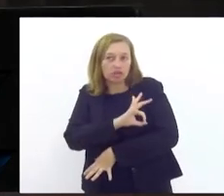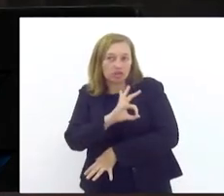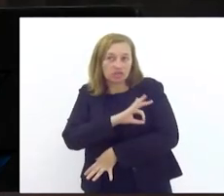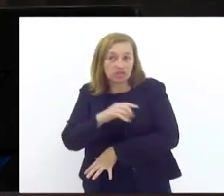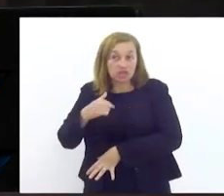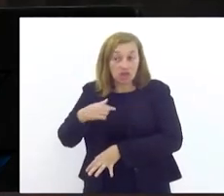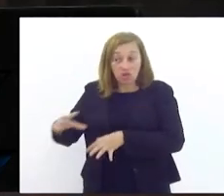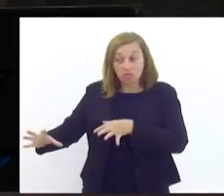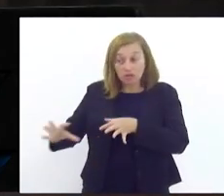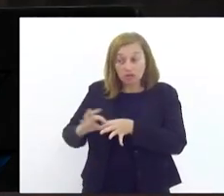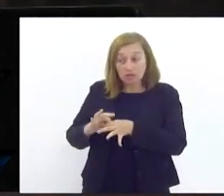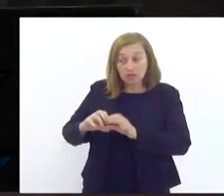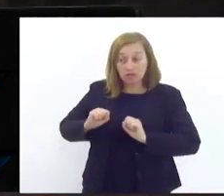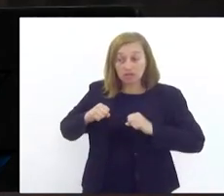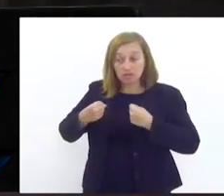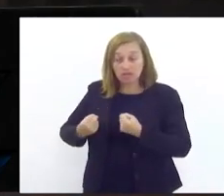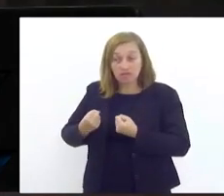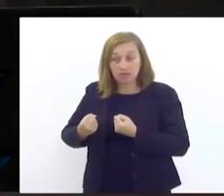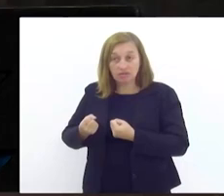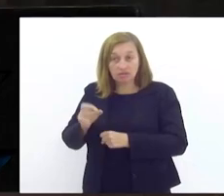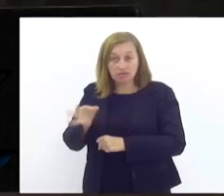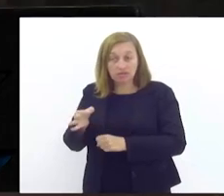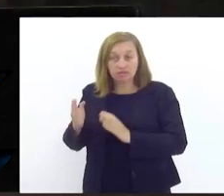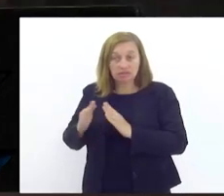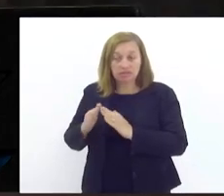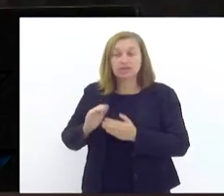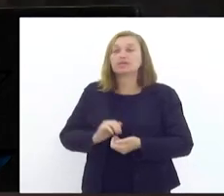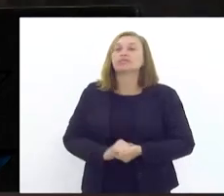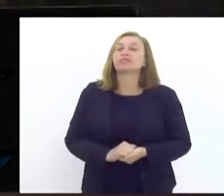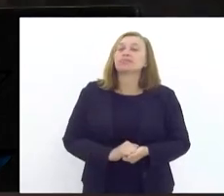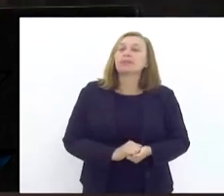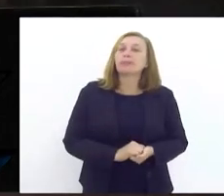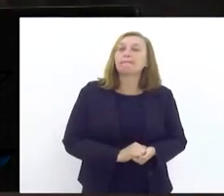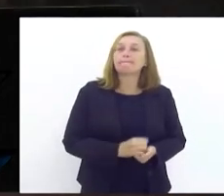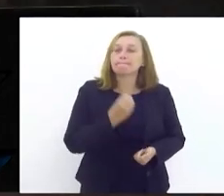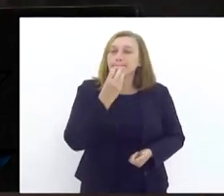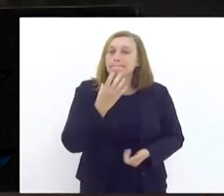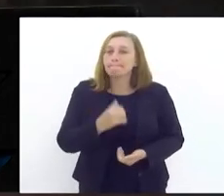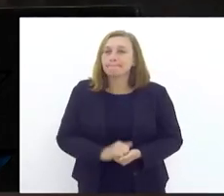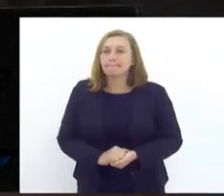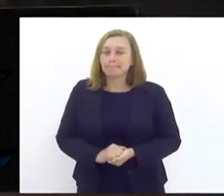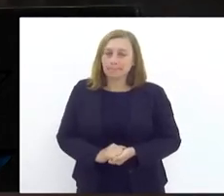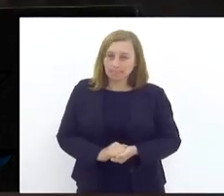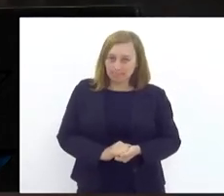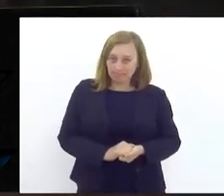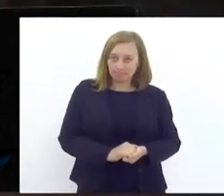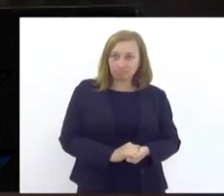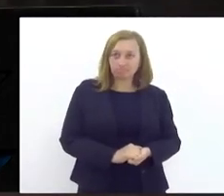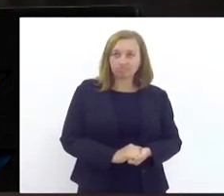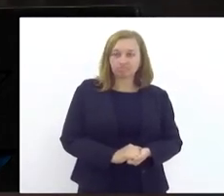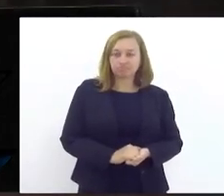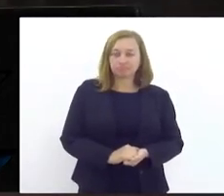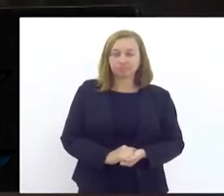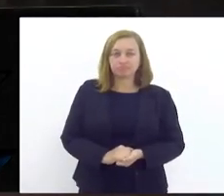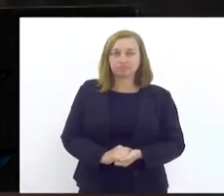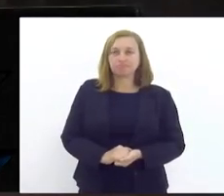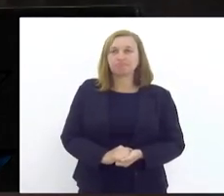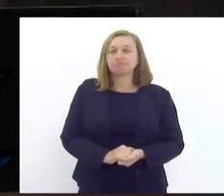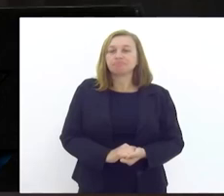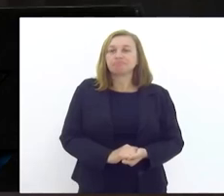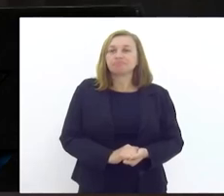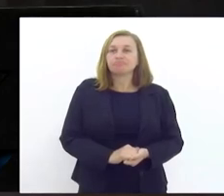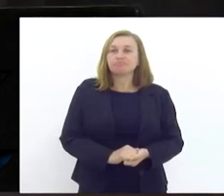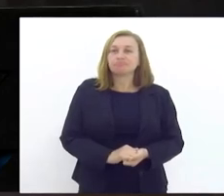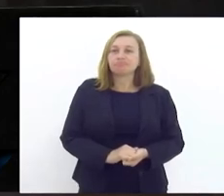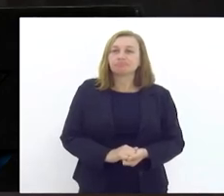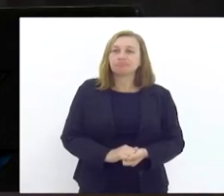eu me filhinho e defendo incondicionalmente nessa casa pois bem aqueles que